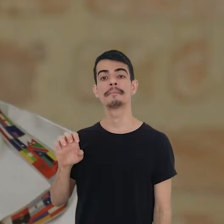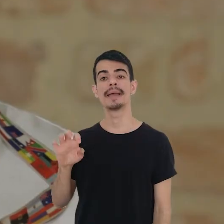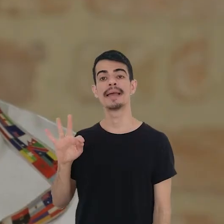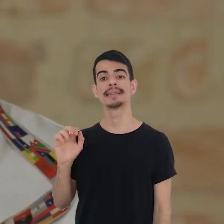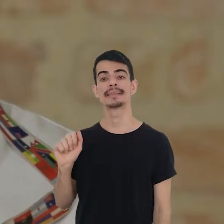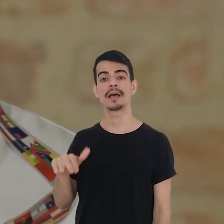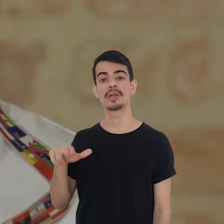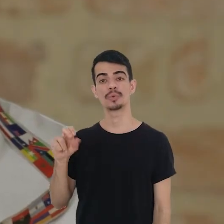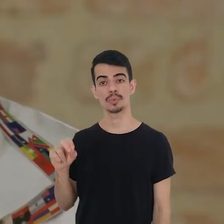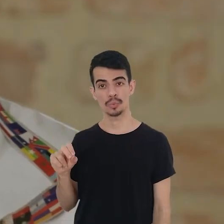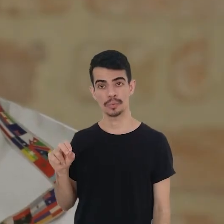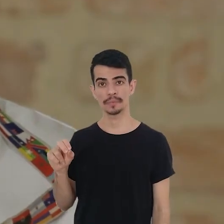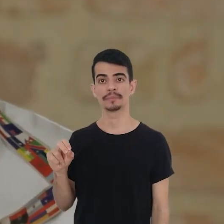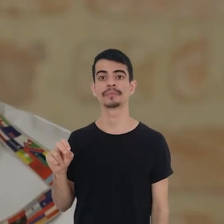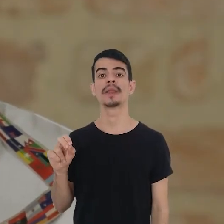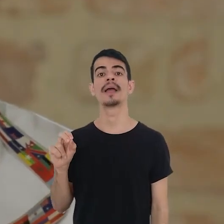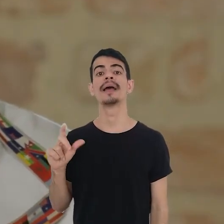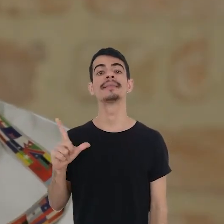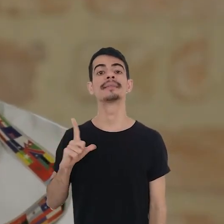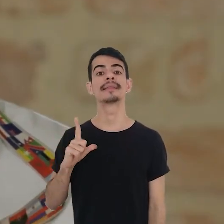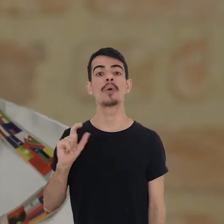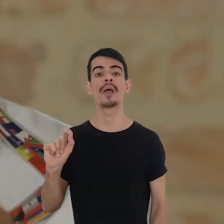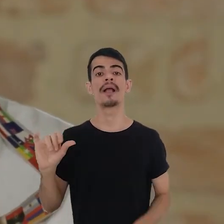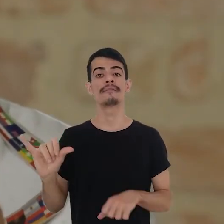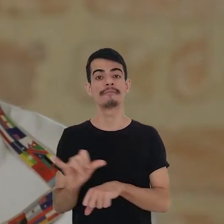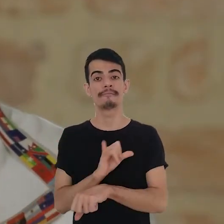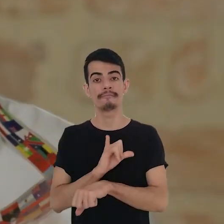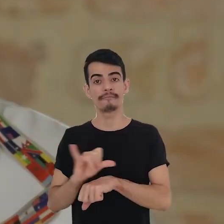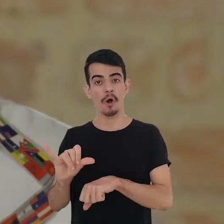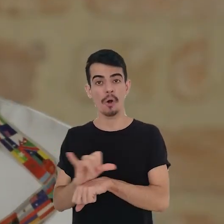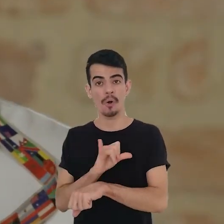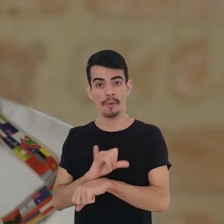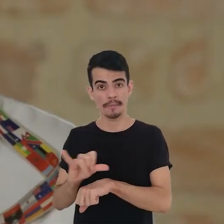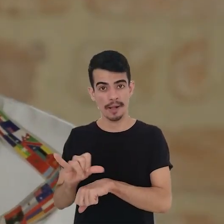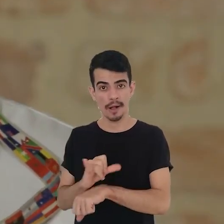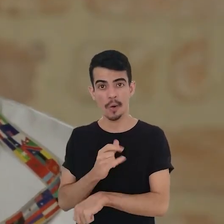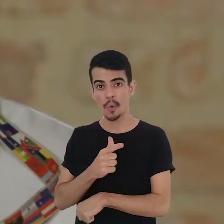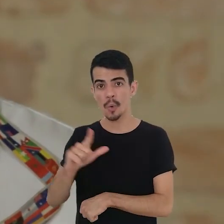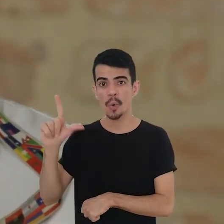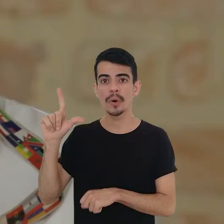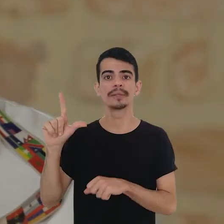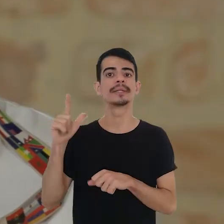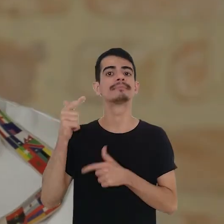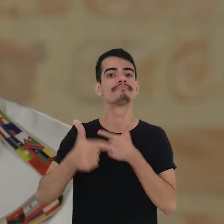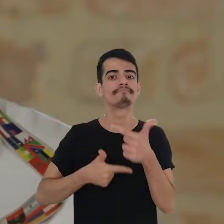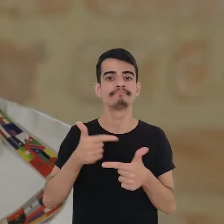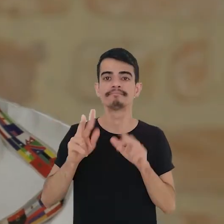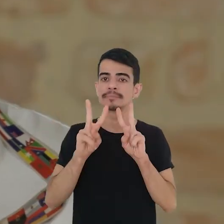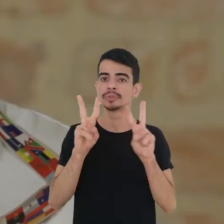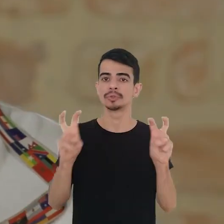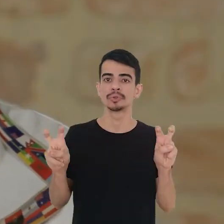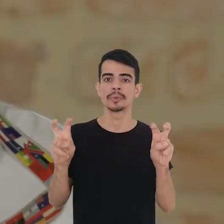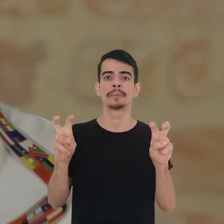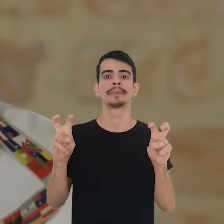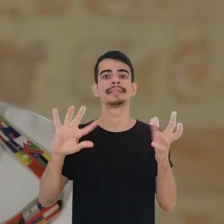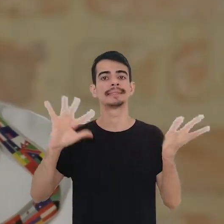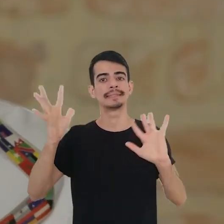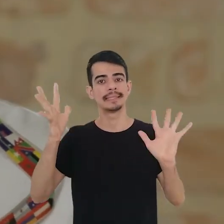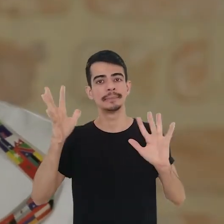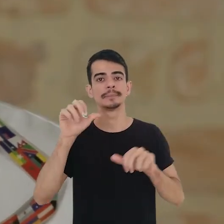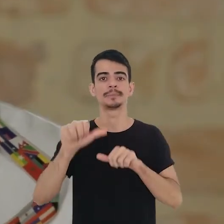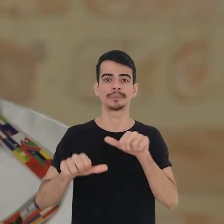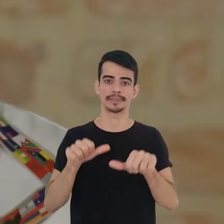Essa questão do metano, ela traz também uma outra forma de trabalhar com as